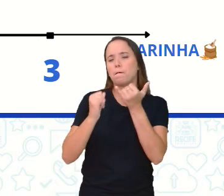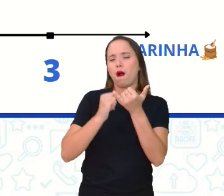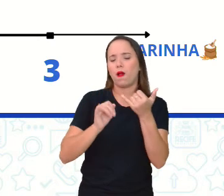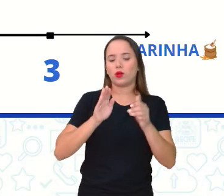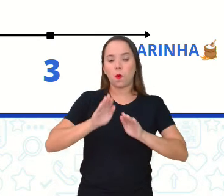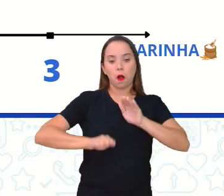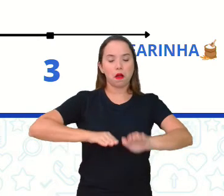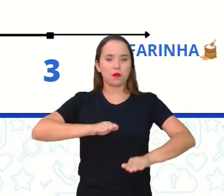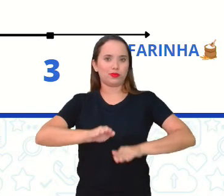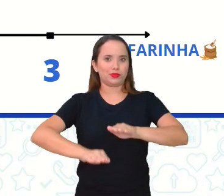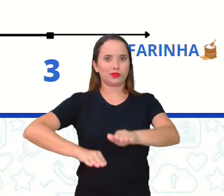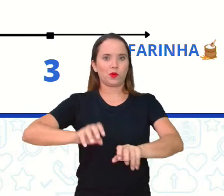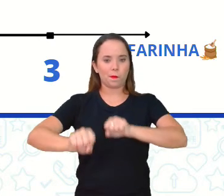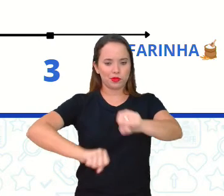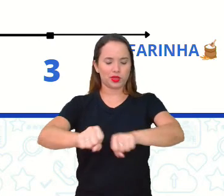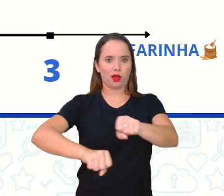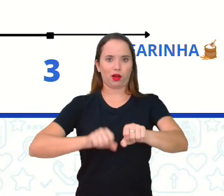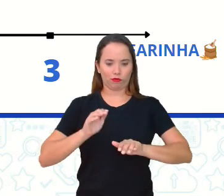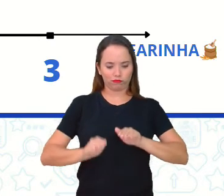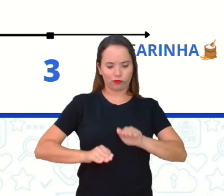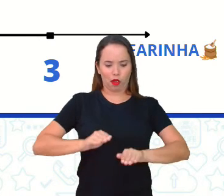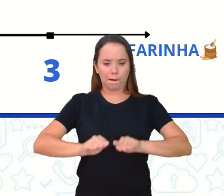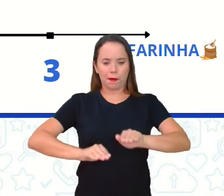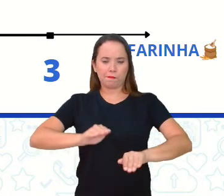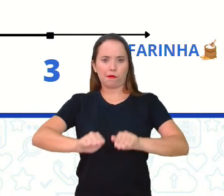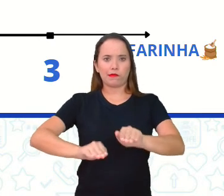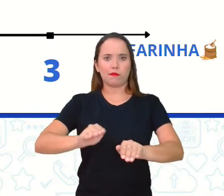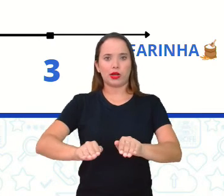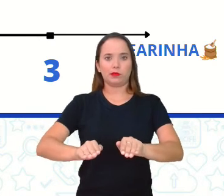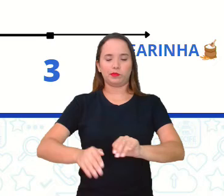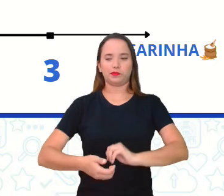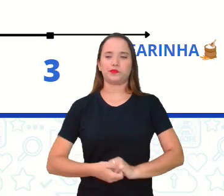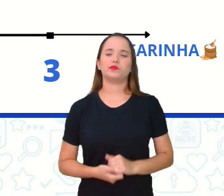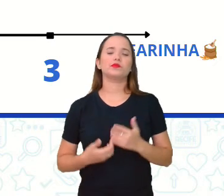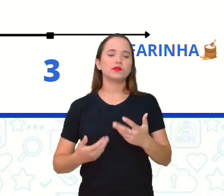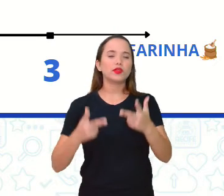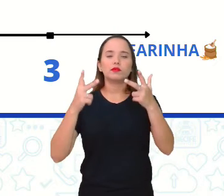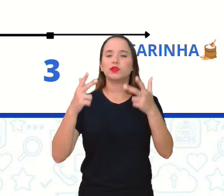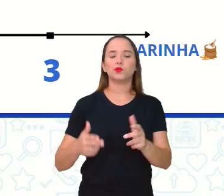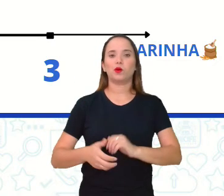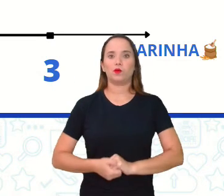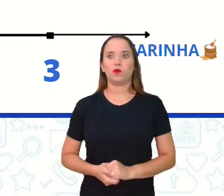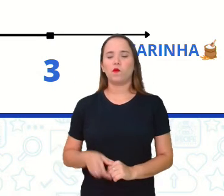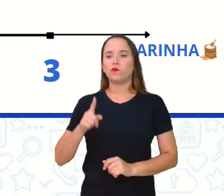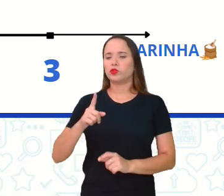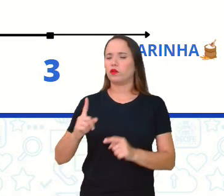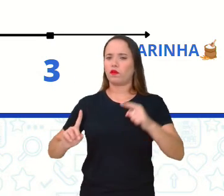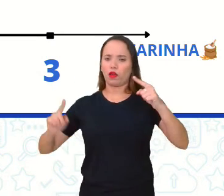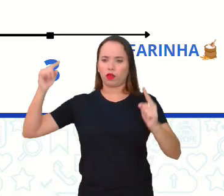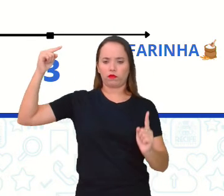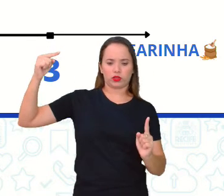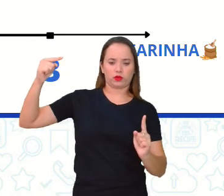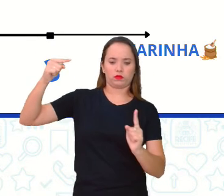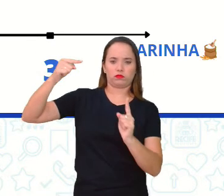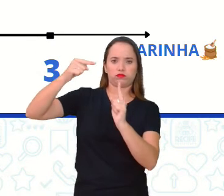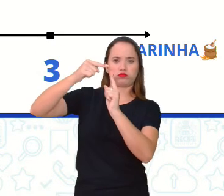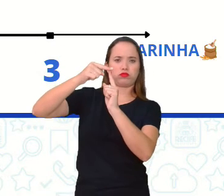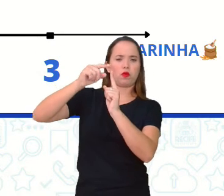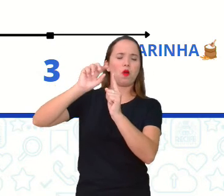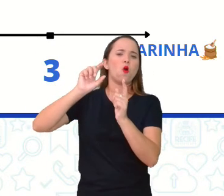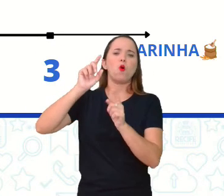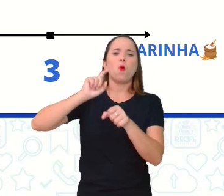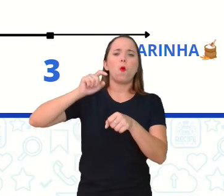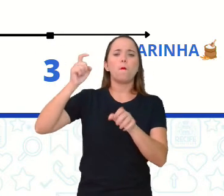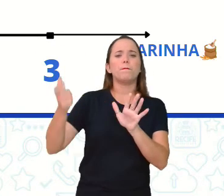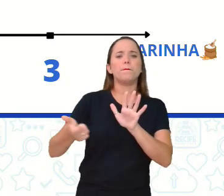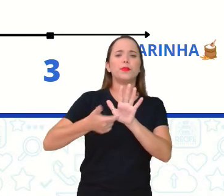tirando a rodinha aos poucos, né? Nesse caso aí, quando você vai relacionar, o que é esse pontinho verde? Para a gente encerrar a aula de hoje.